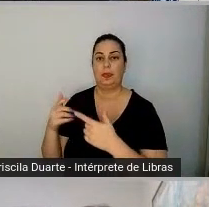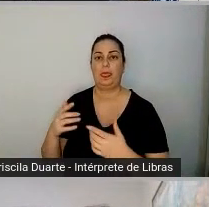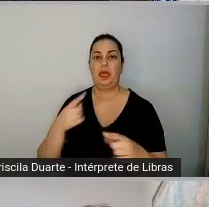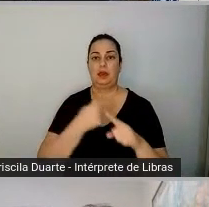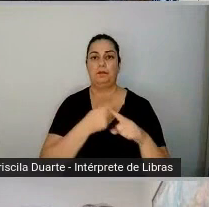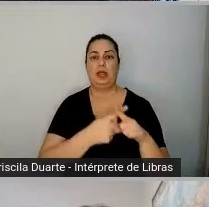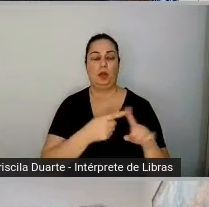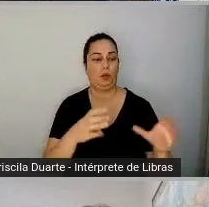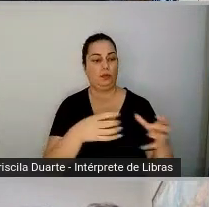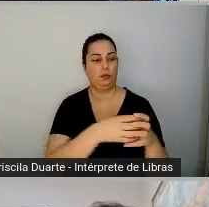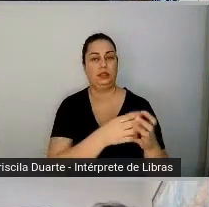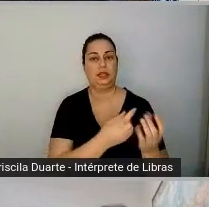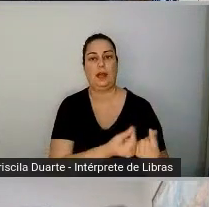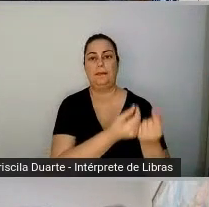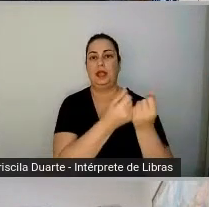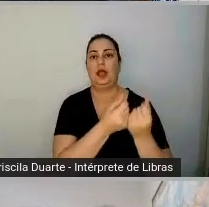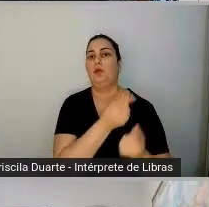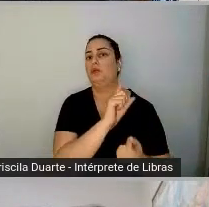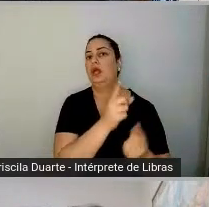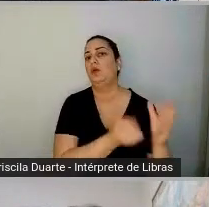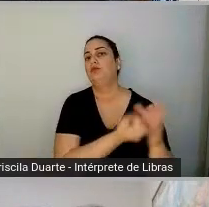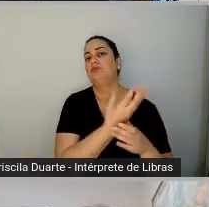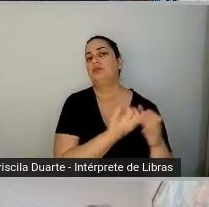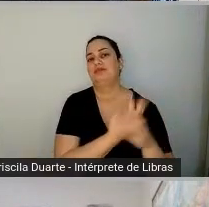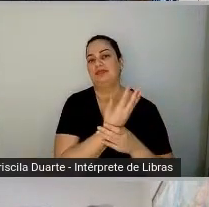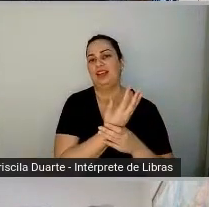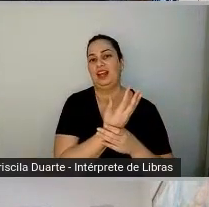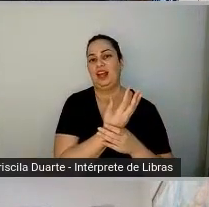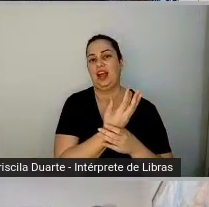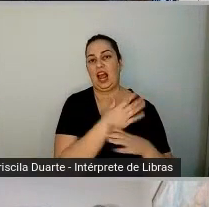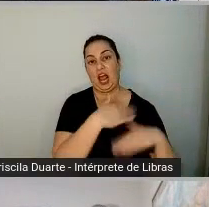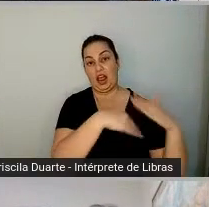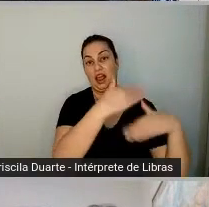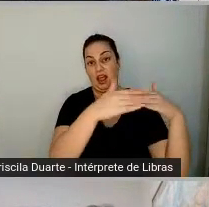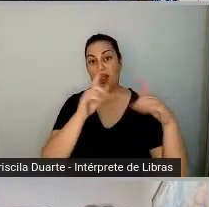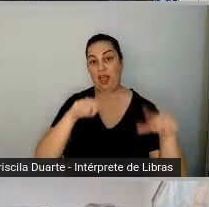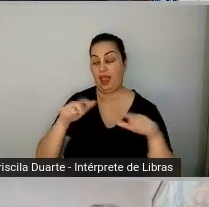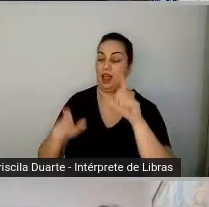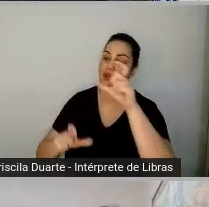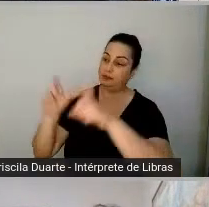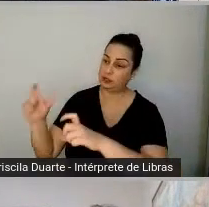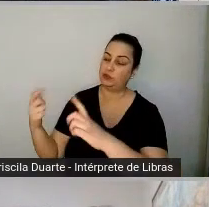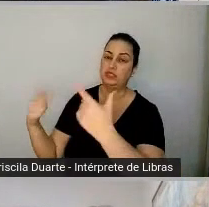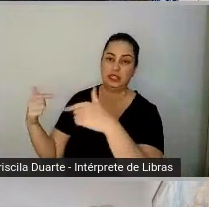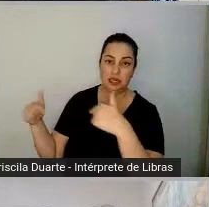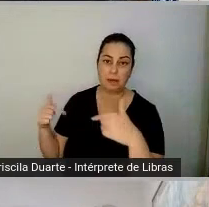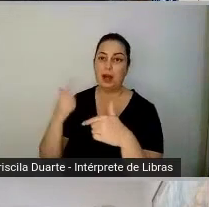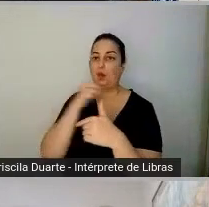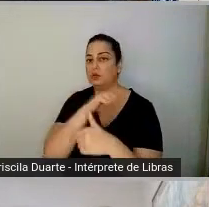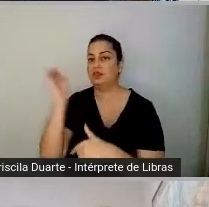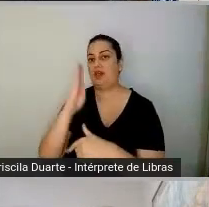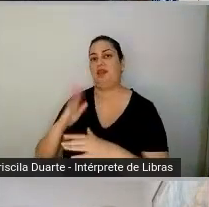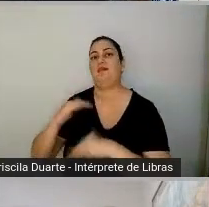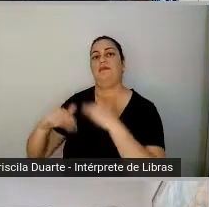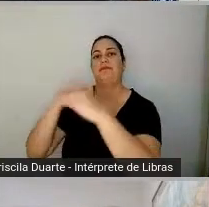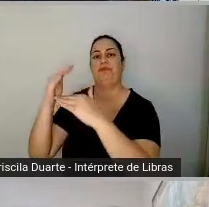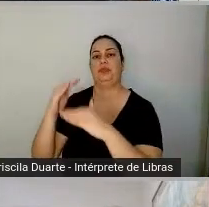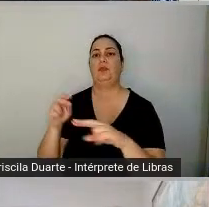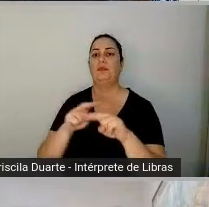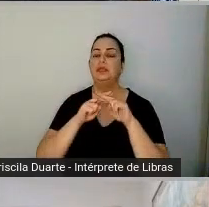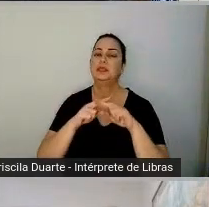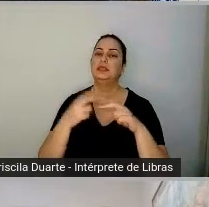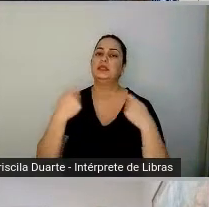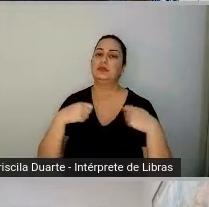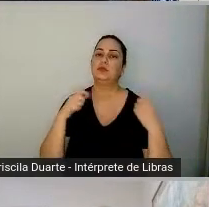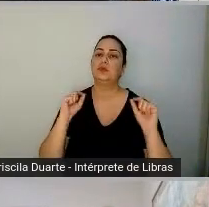produz riqueza são os trabalhadores. Então é importante ficar alerta para esse pessoal aí que tenta negar a luta de classes no